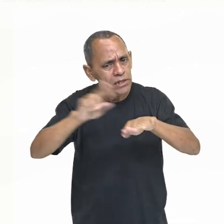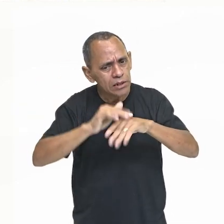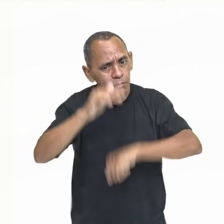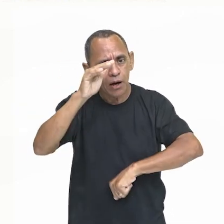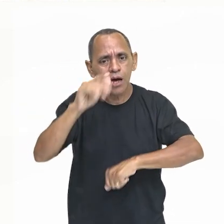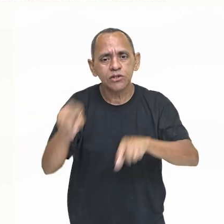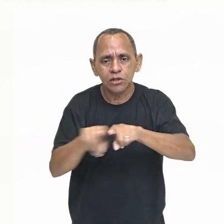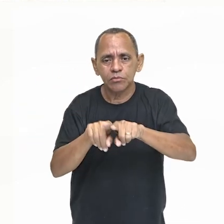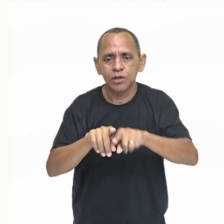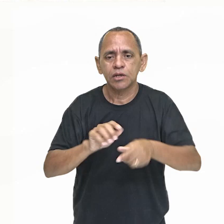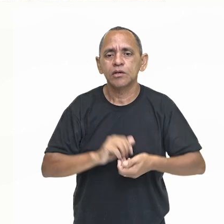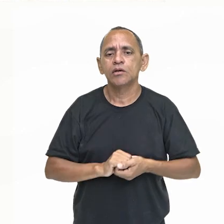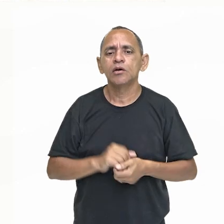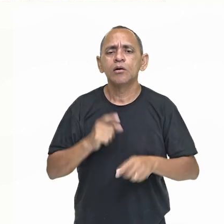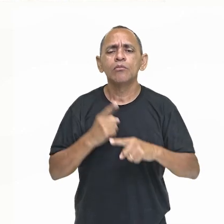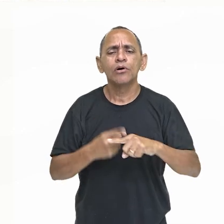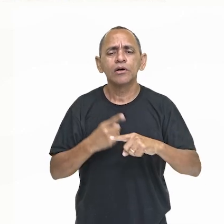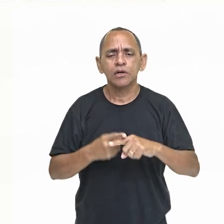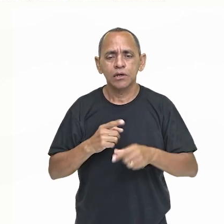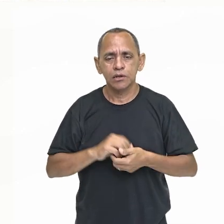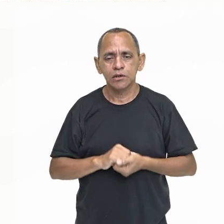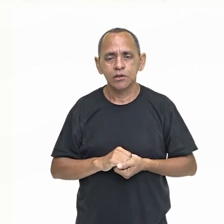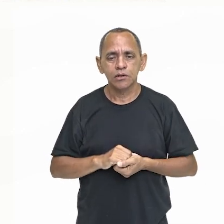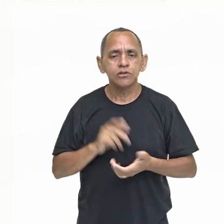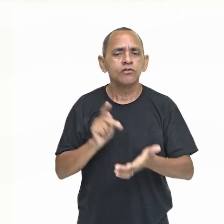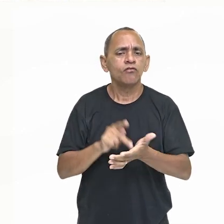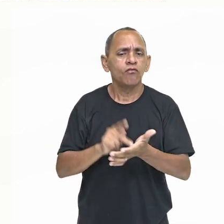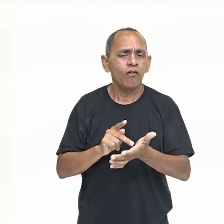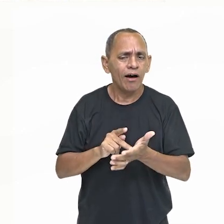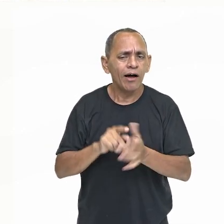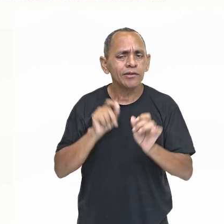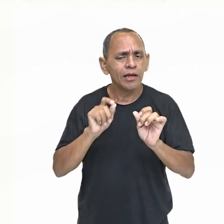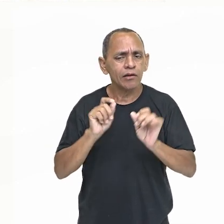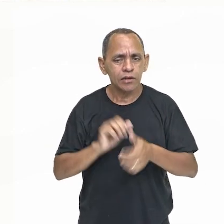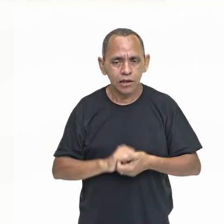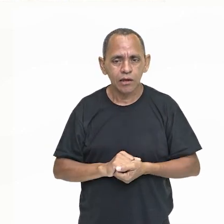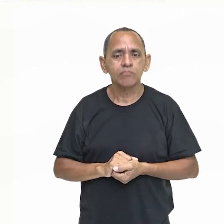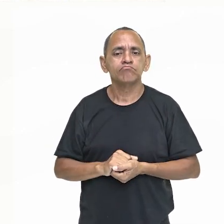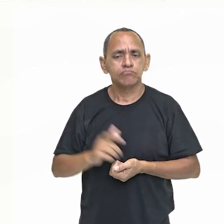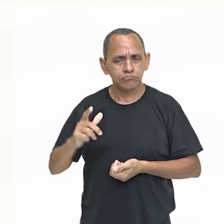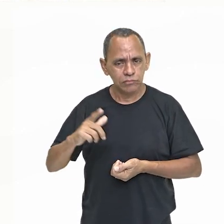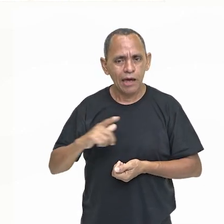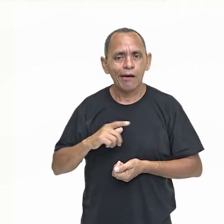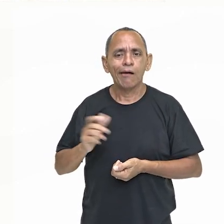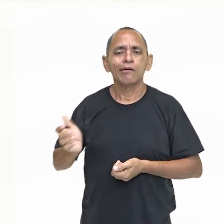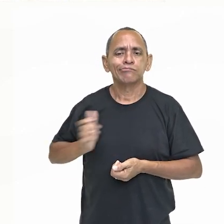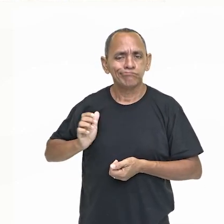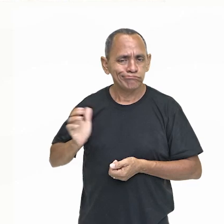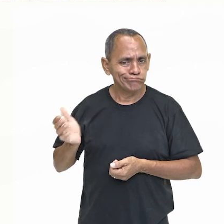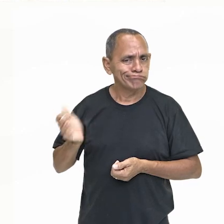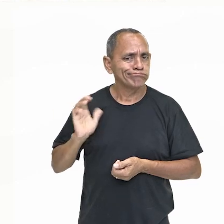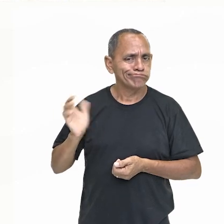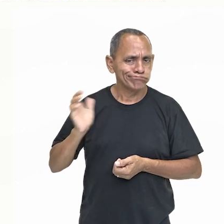solar, pois ela, de imediato, ela é cara, porém,